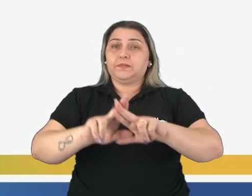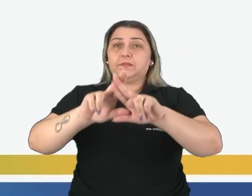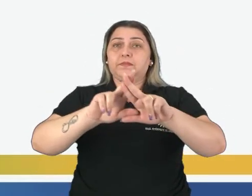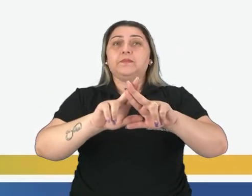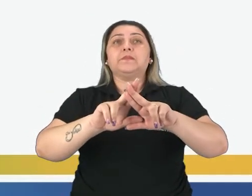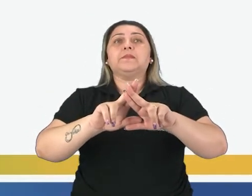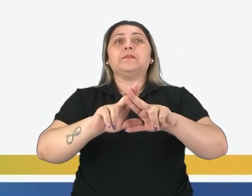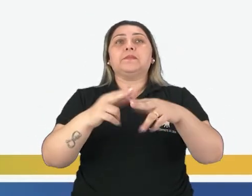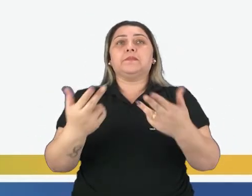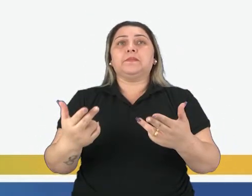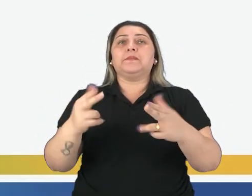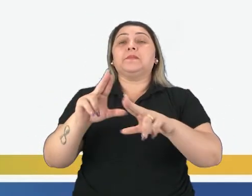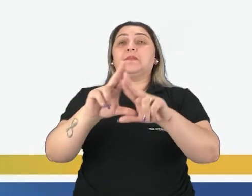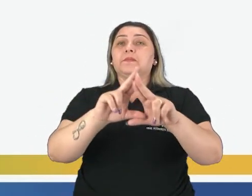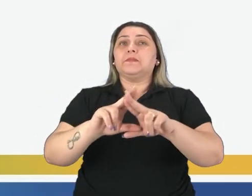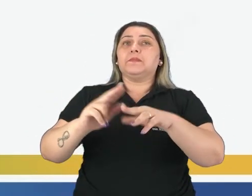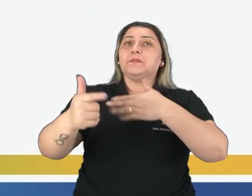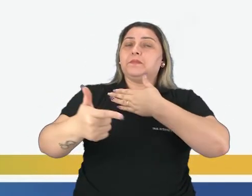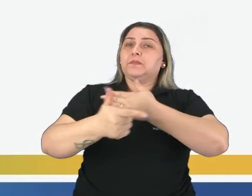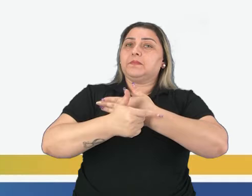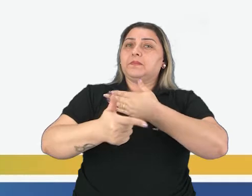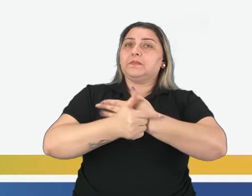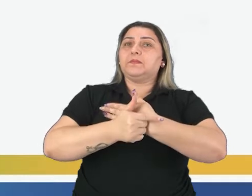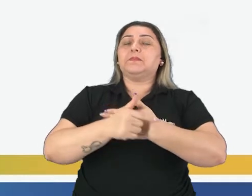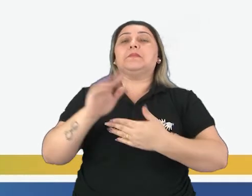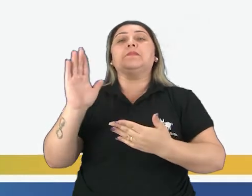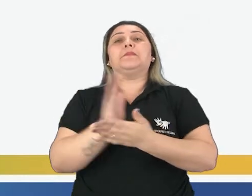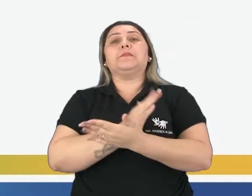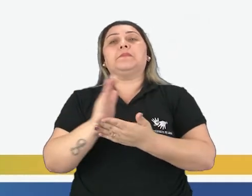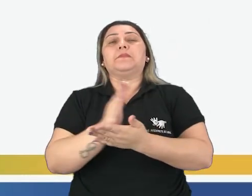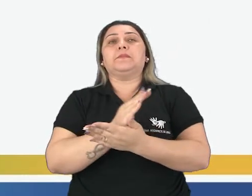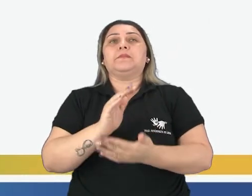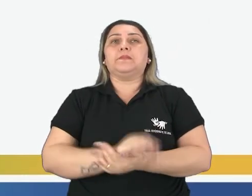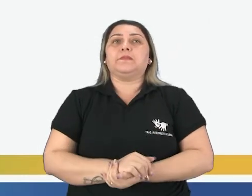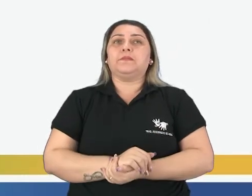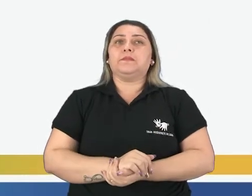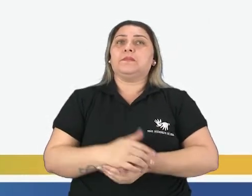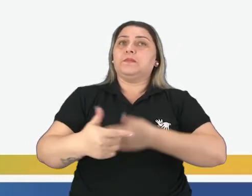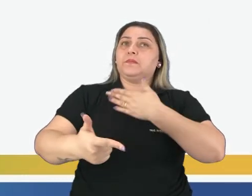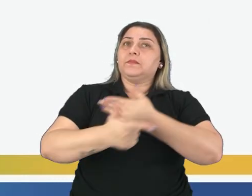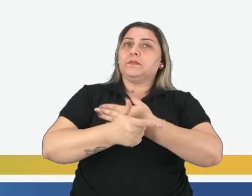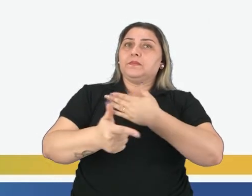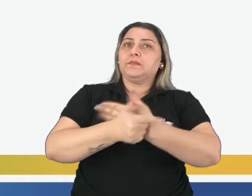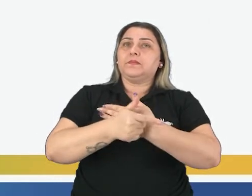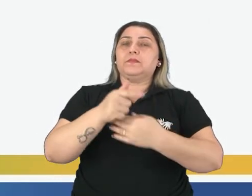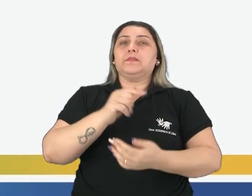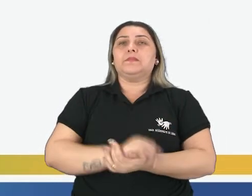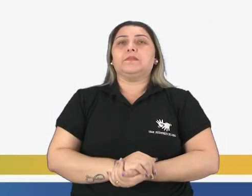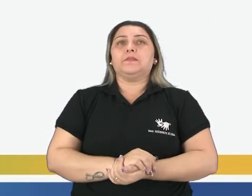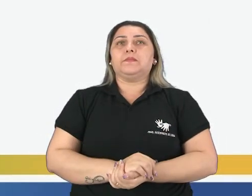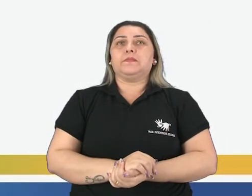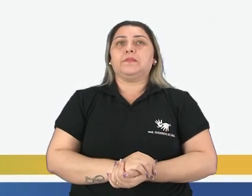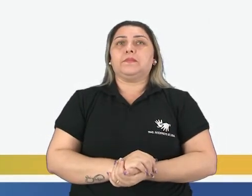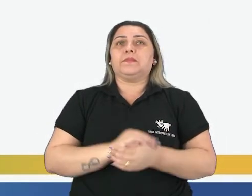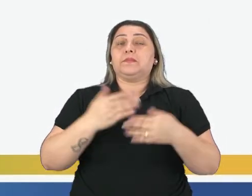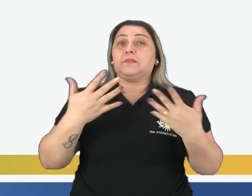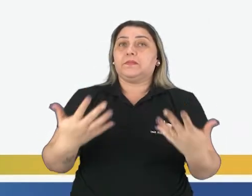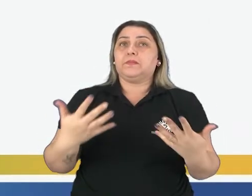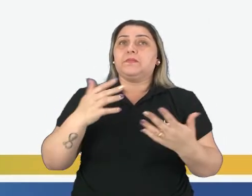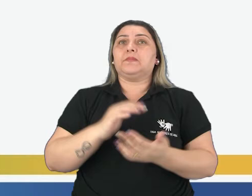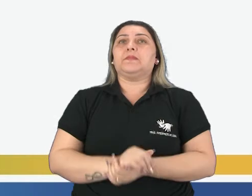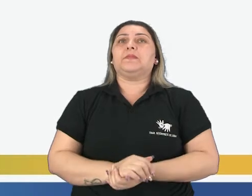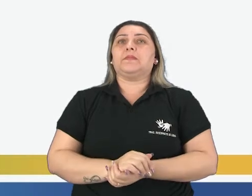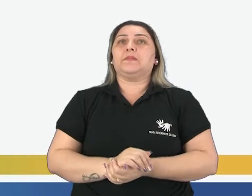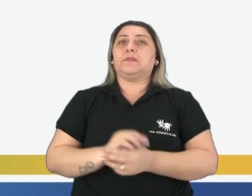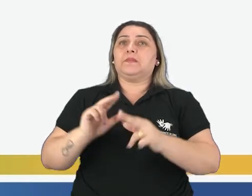de reciclagem são: nós temos alguns tipos. Nesse caso, nós temos a reciclagem de papel. Nesse processo